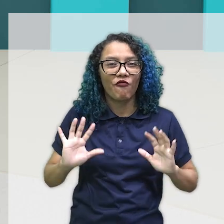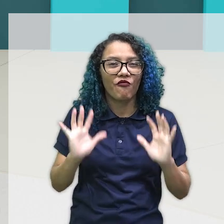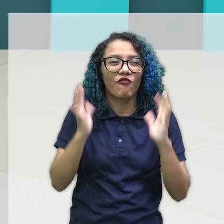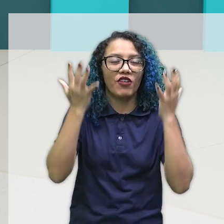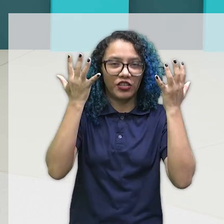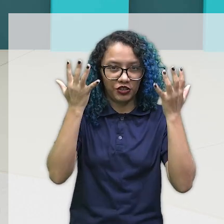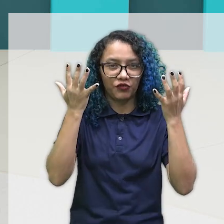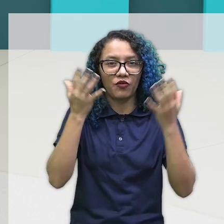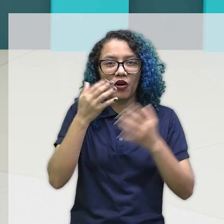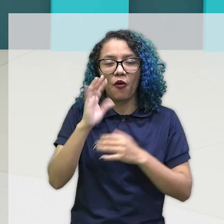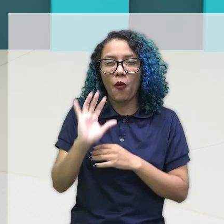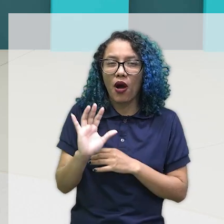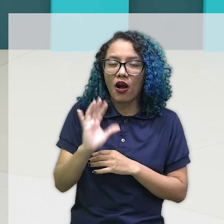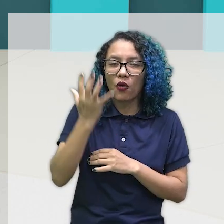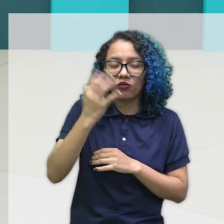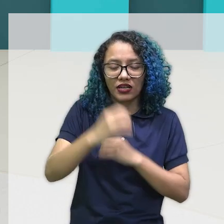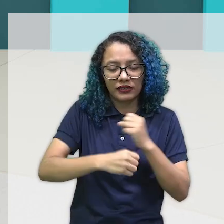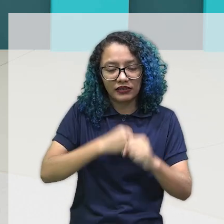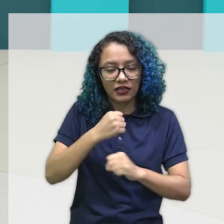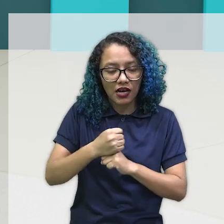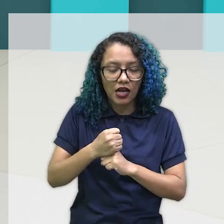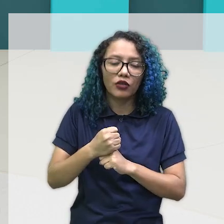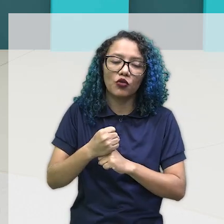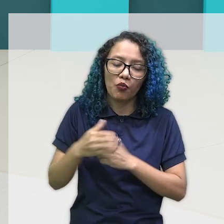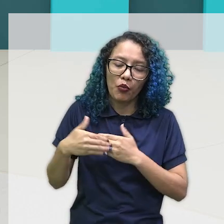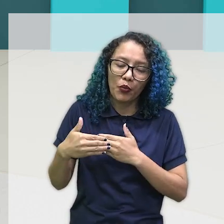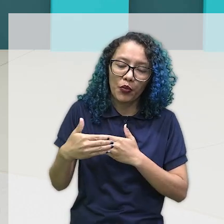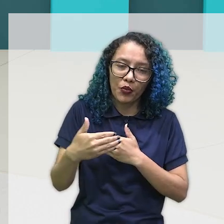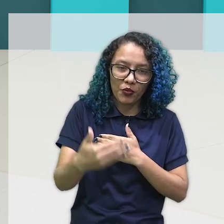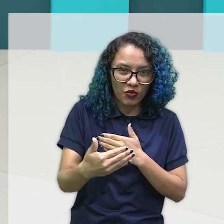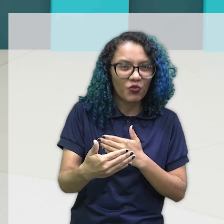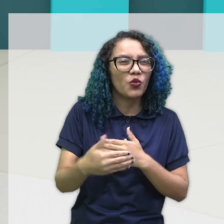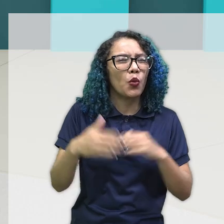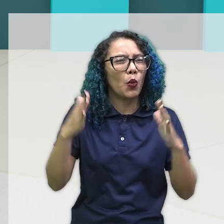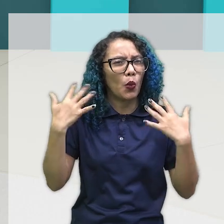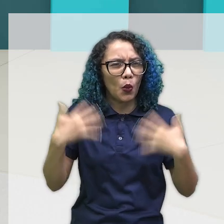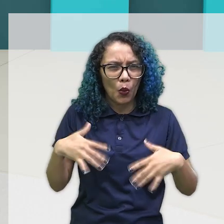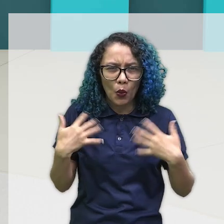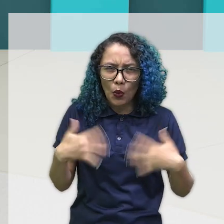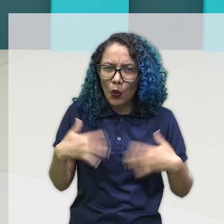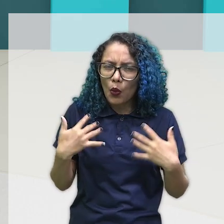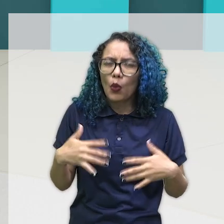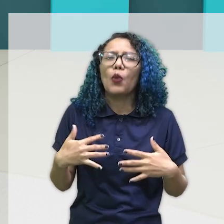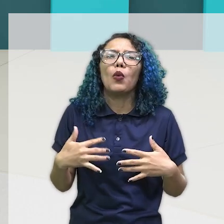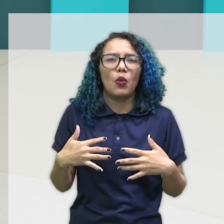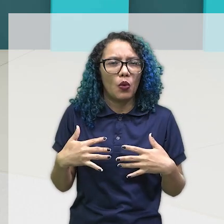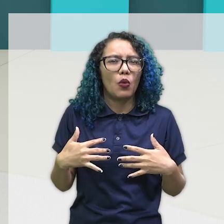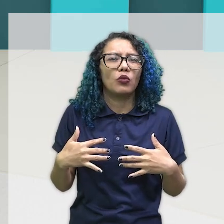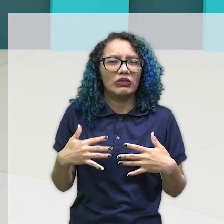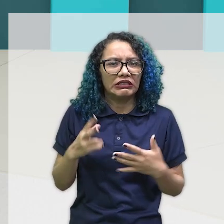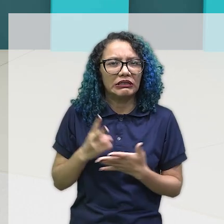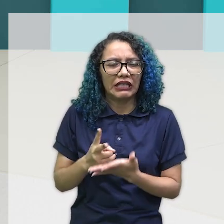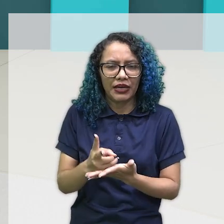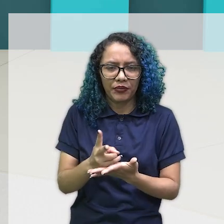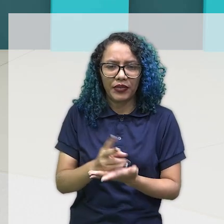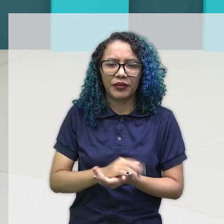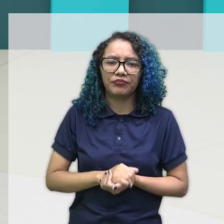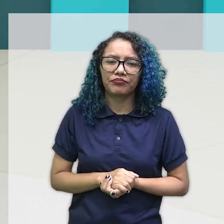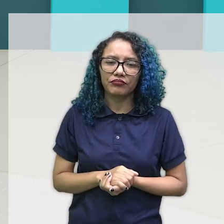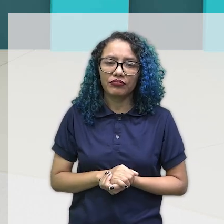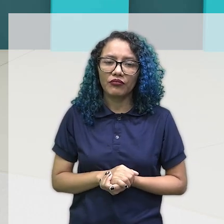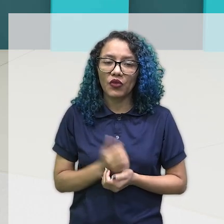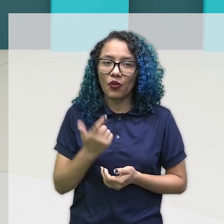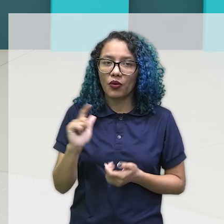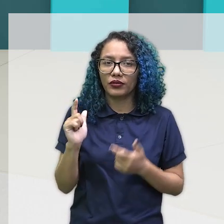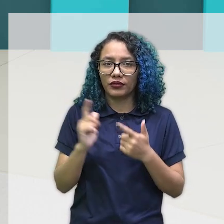Brasil. Então, aí o primeiro fato sobre o Festival de Parintins. Vamos ao próximo. The